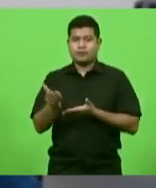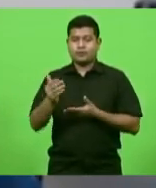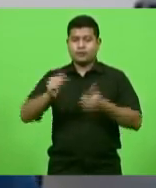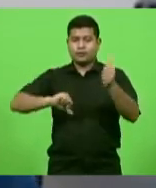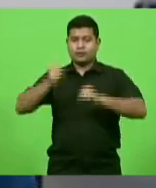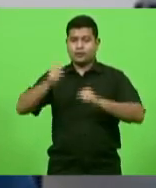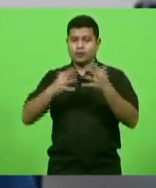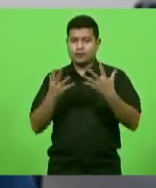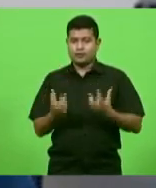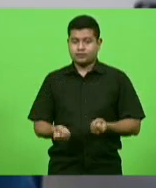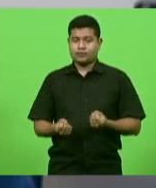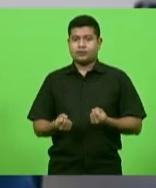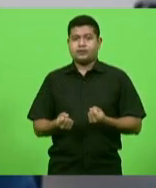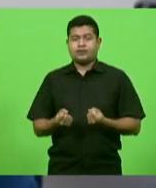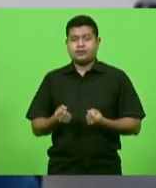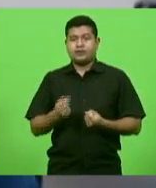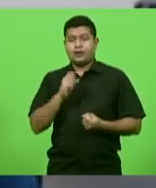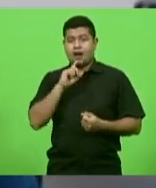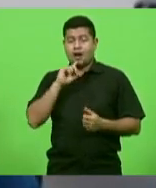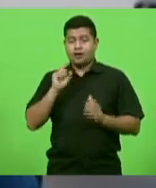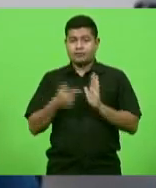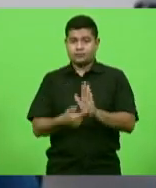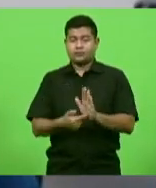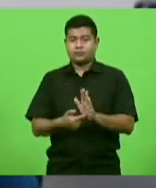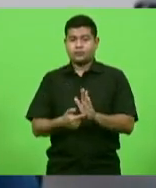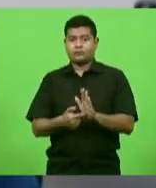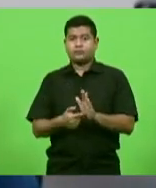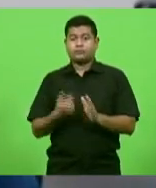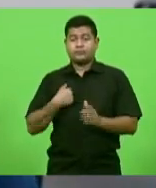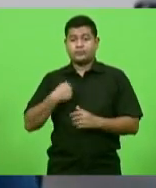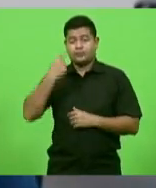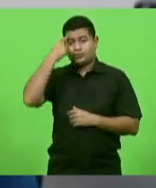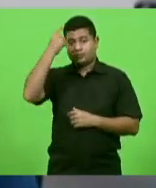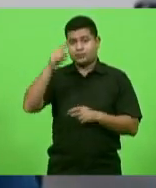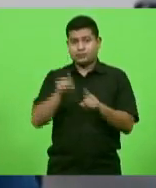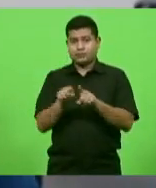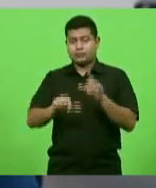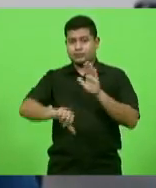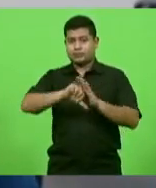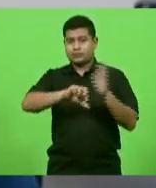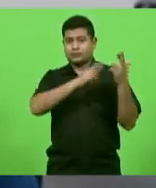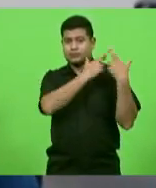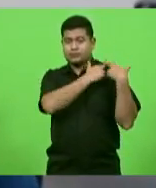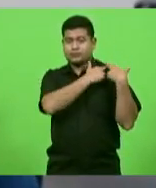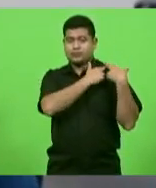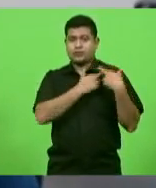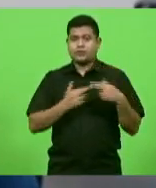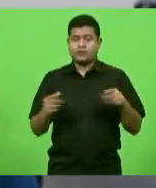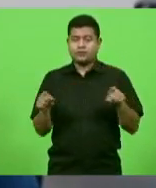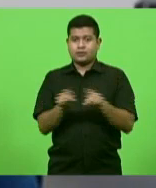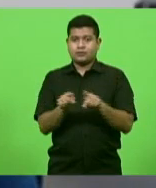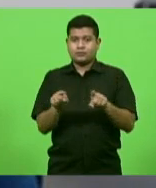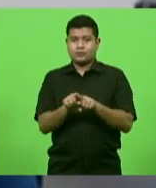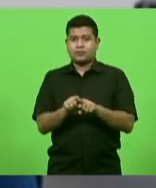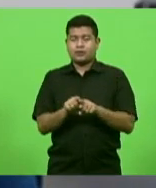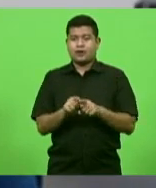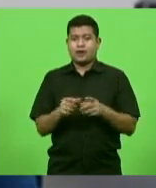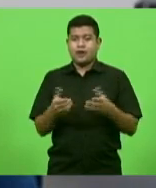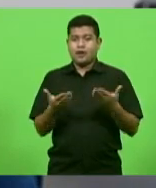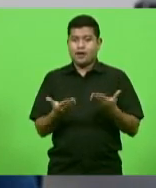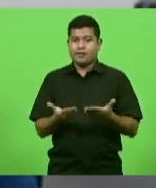ingressar na análise da admissibilidade da acusação externa em branco nos crimes de responsabilidade a interdependência entre